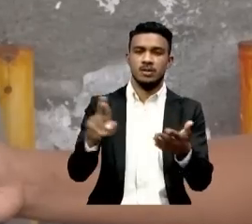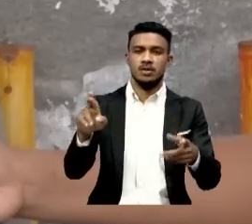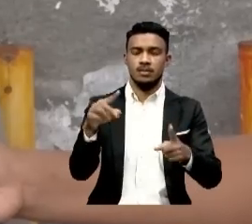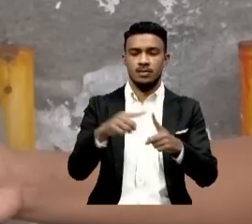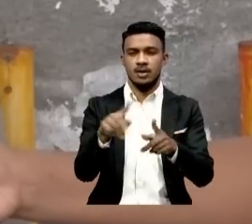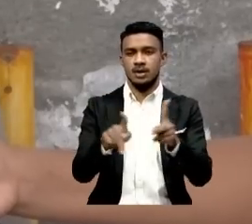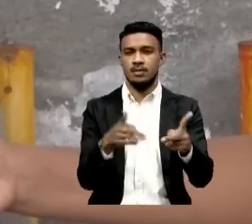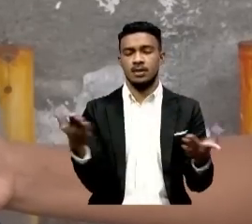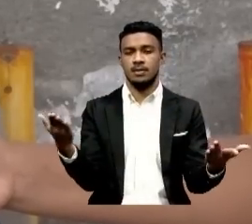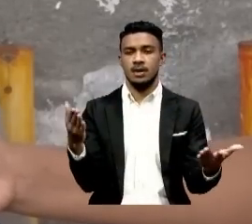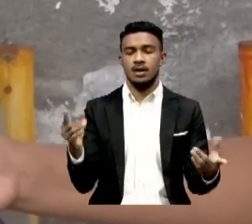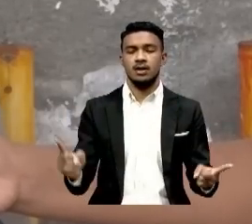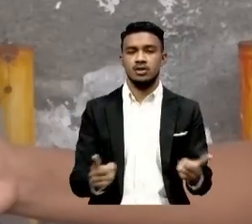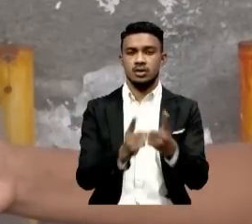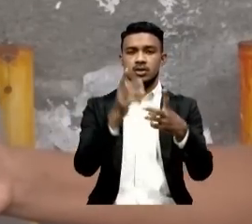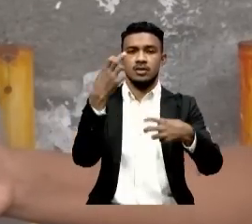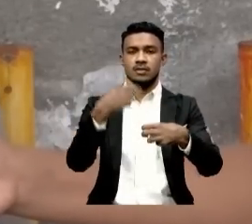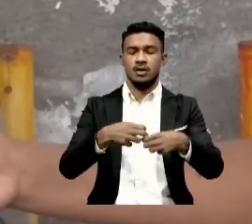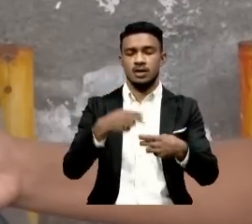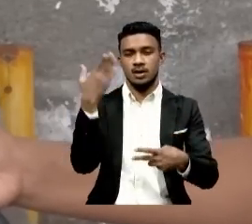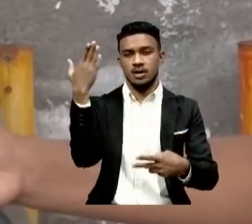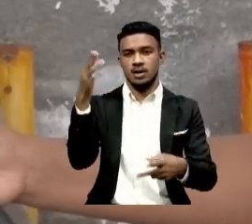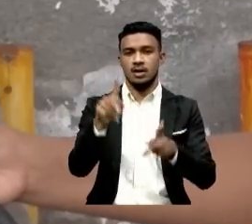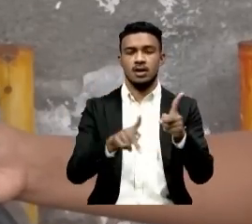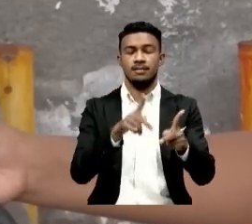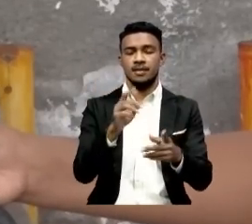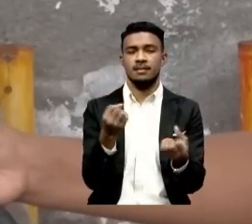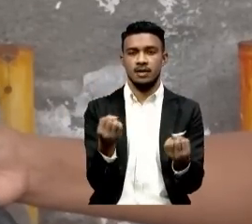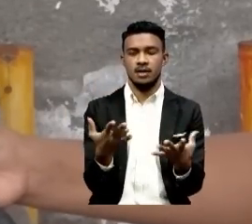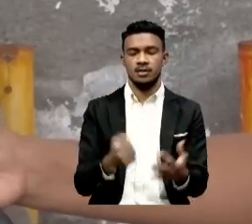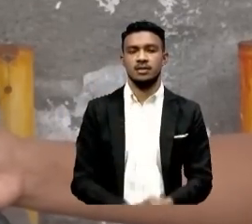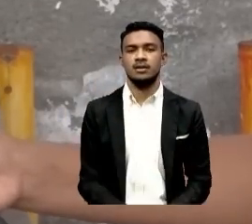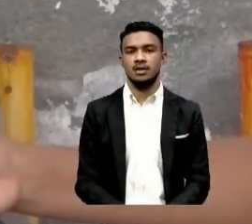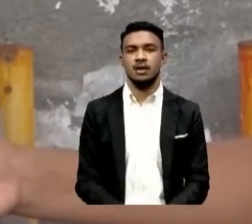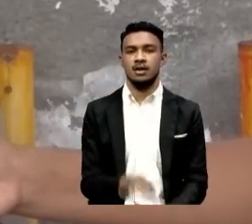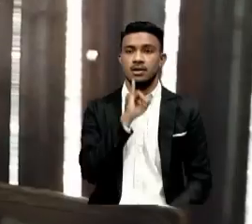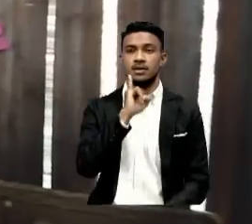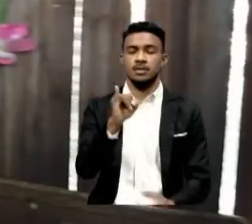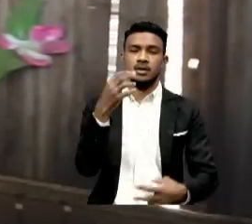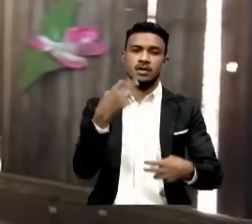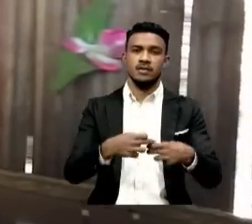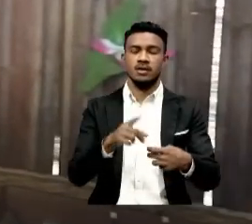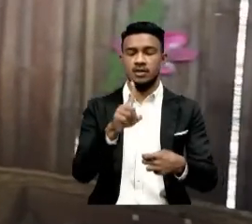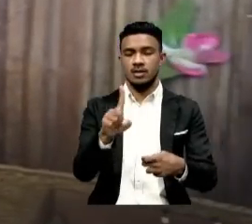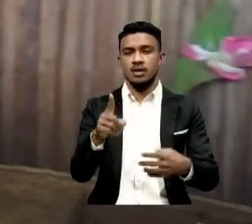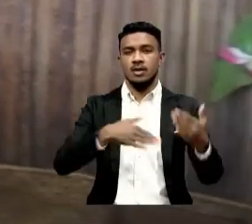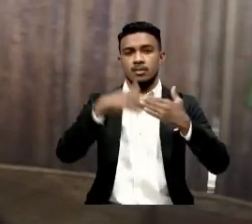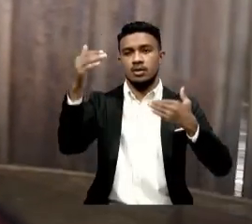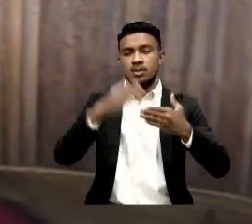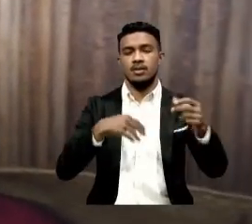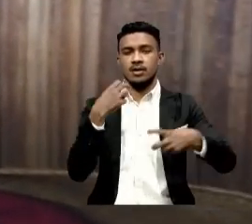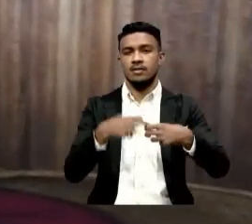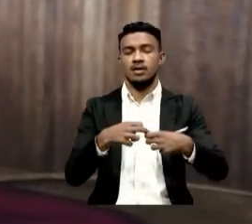hasur desapiu ya iha komunidad nelet ida ne maka desapiu ida problema dificultade sembe